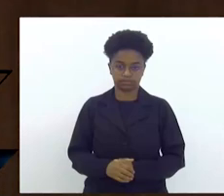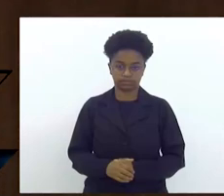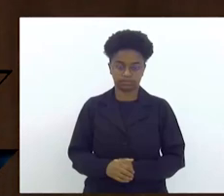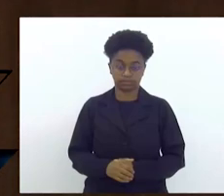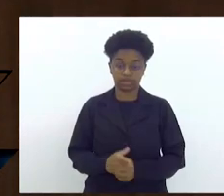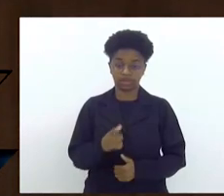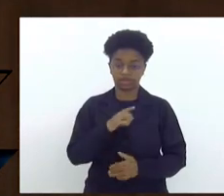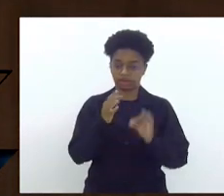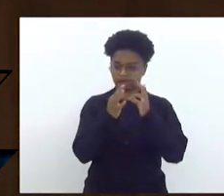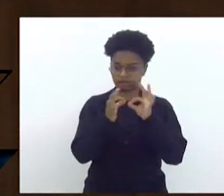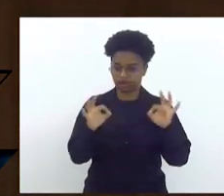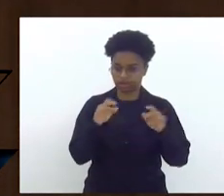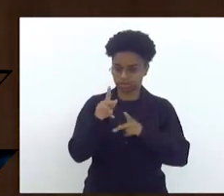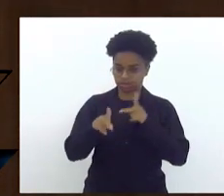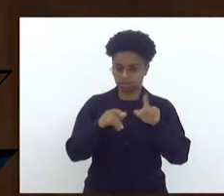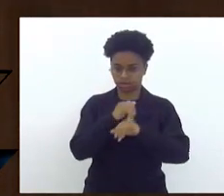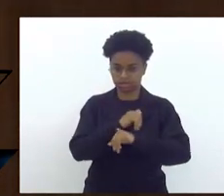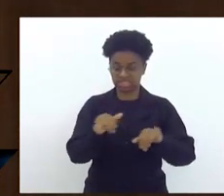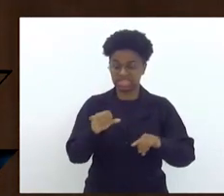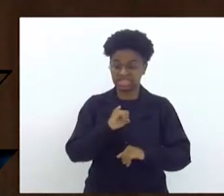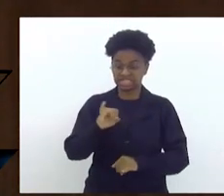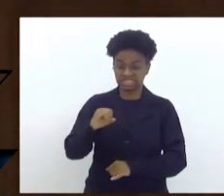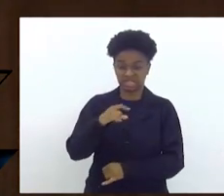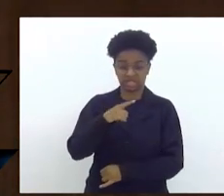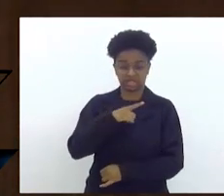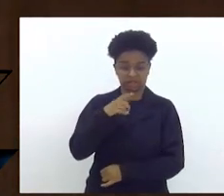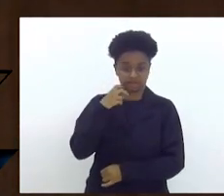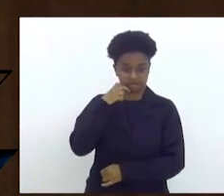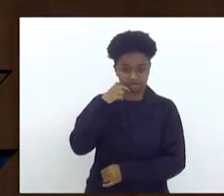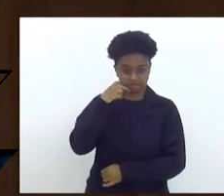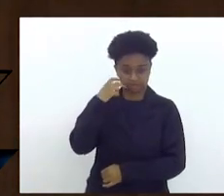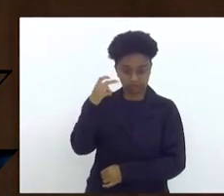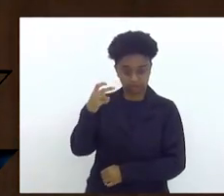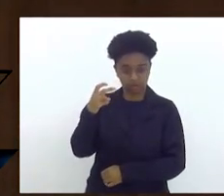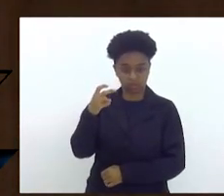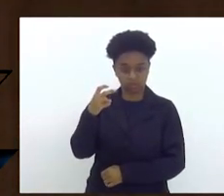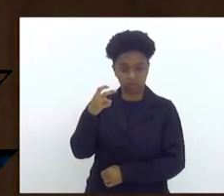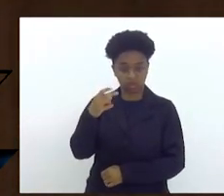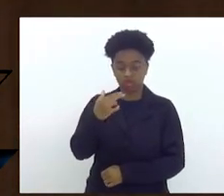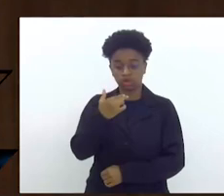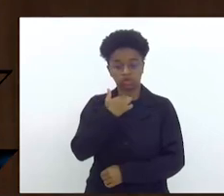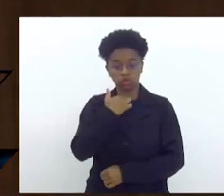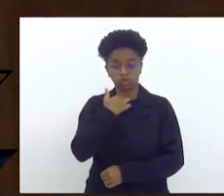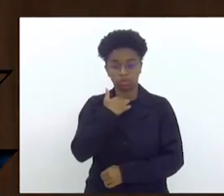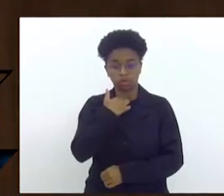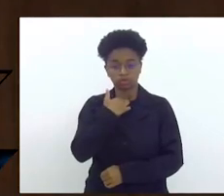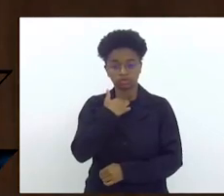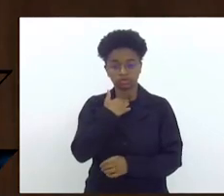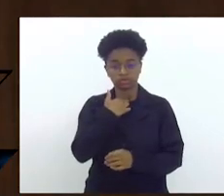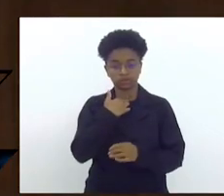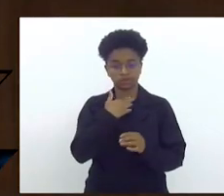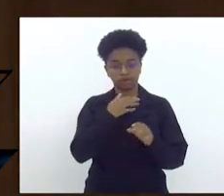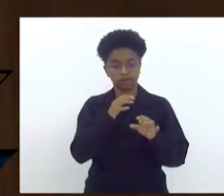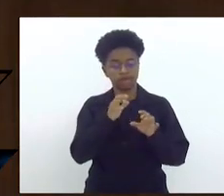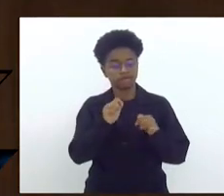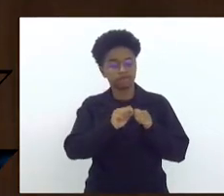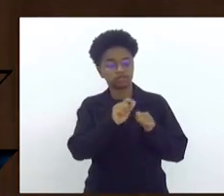um ditado presidente quem tem vergonha não envergonhe os outros